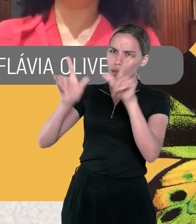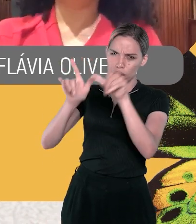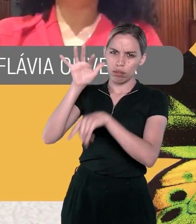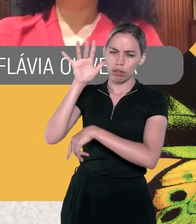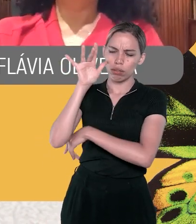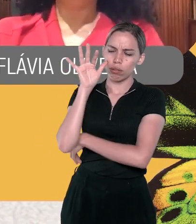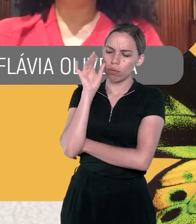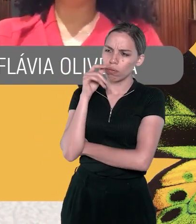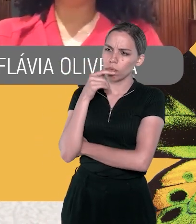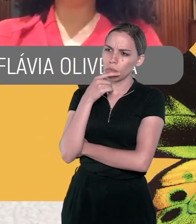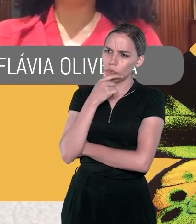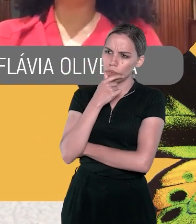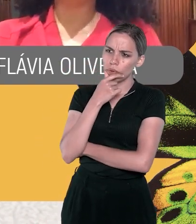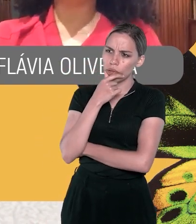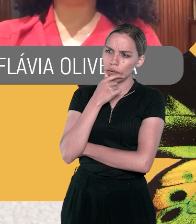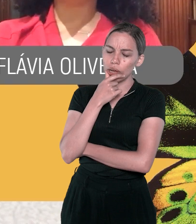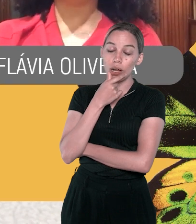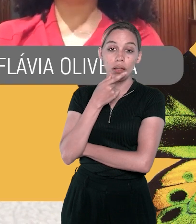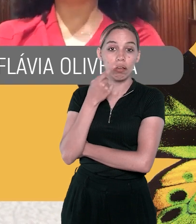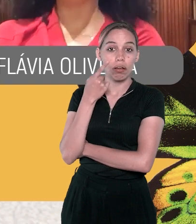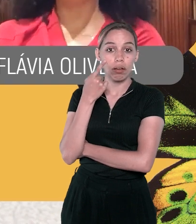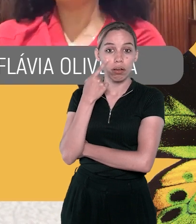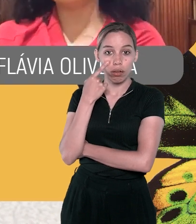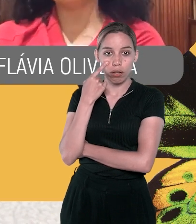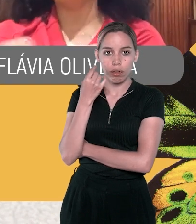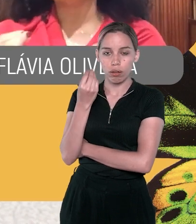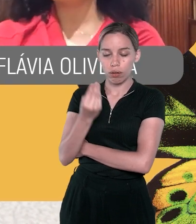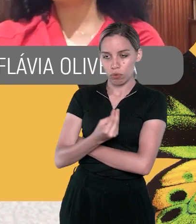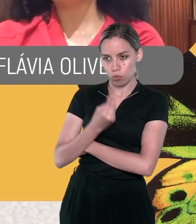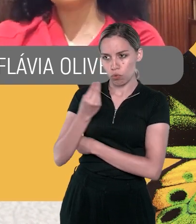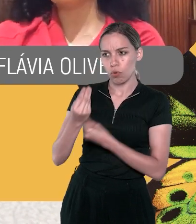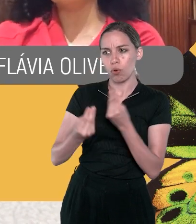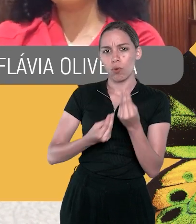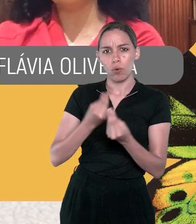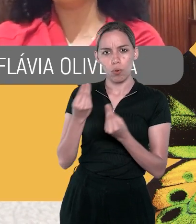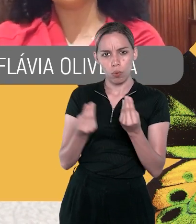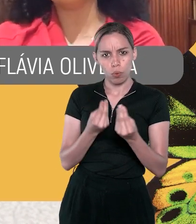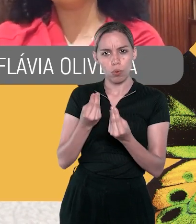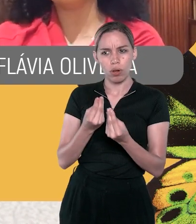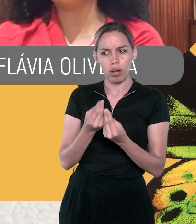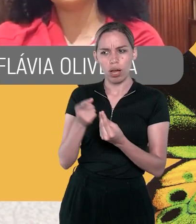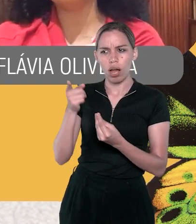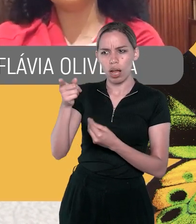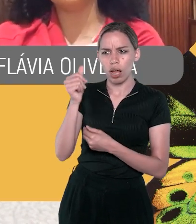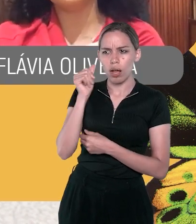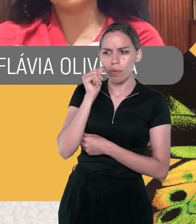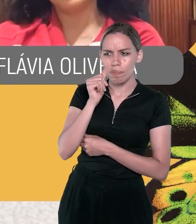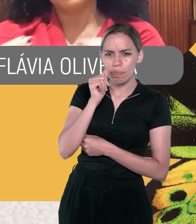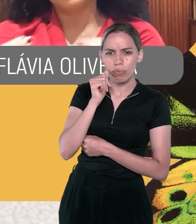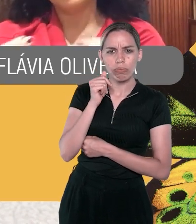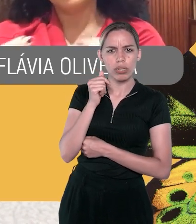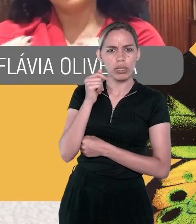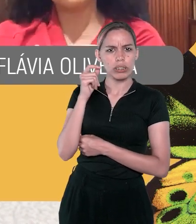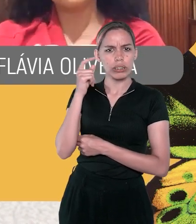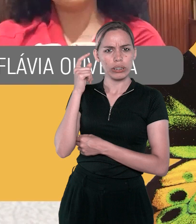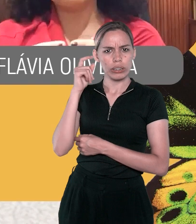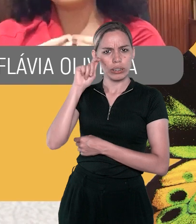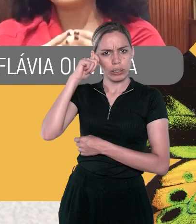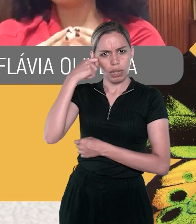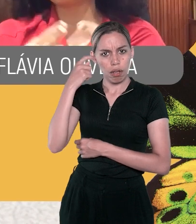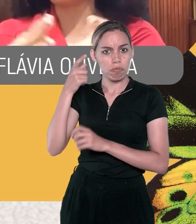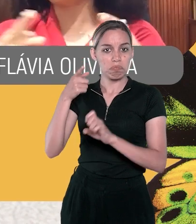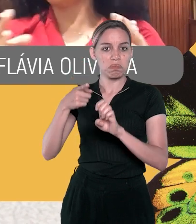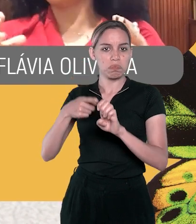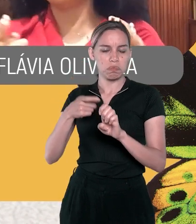imagem, me deu a convicção da vocação empreendedora das mulheres negras, porque era